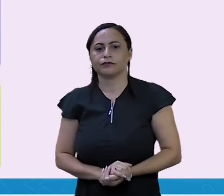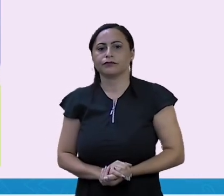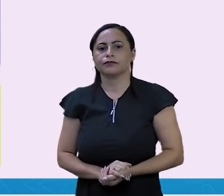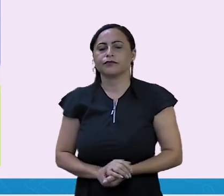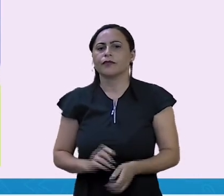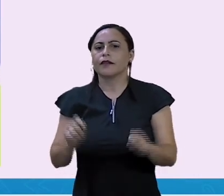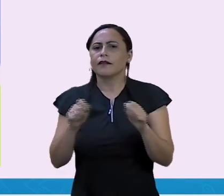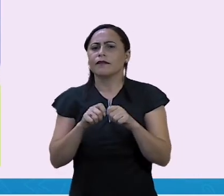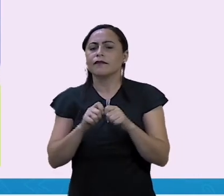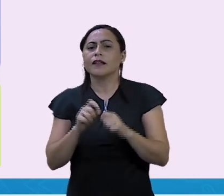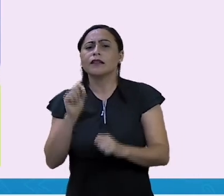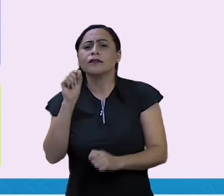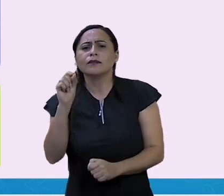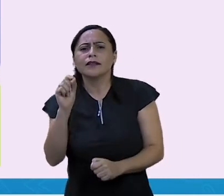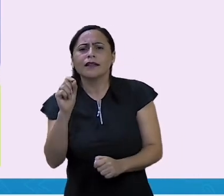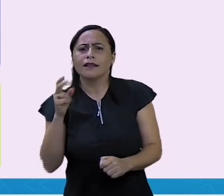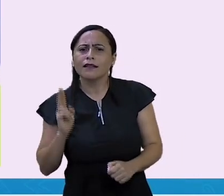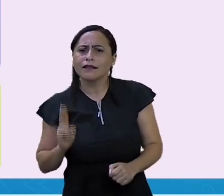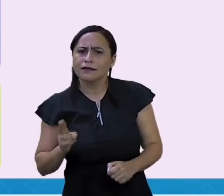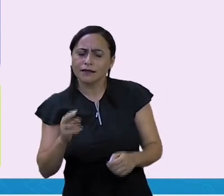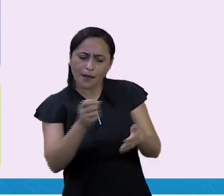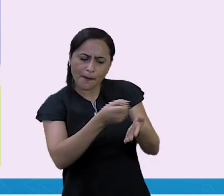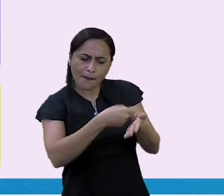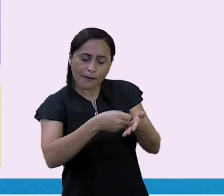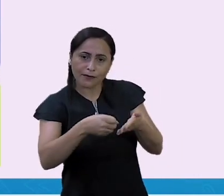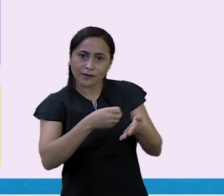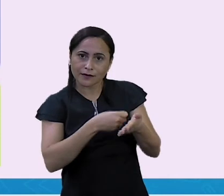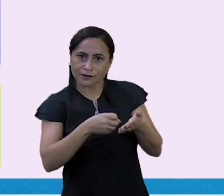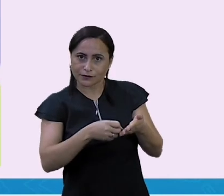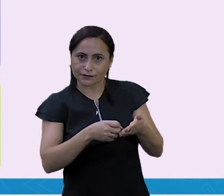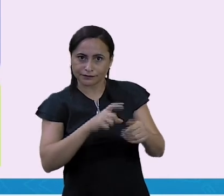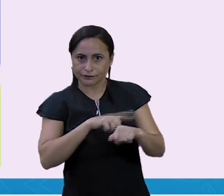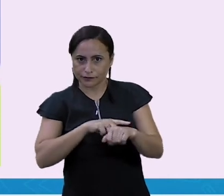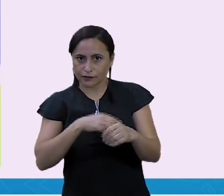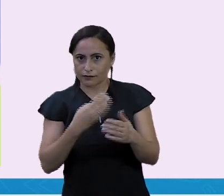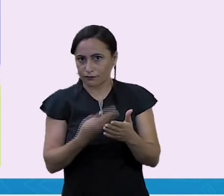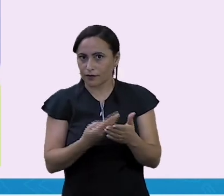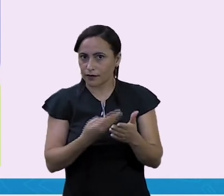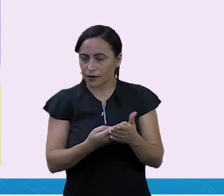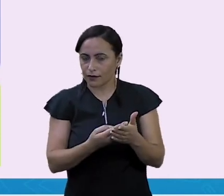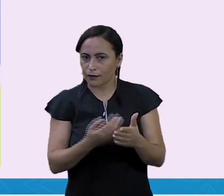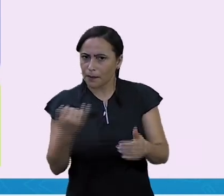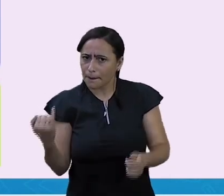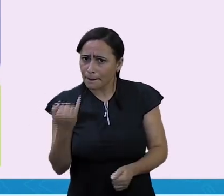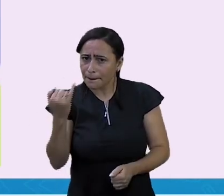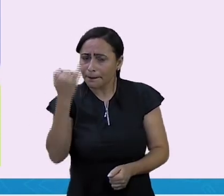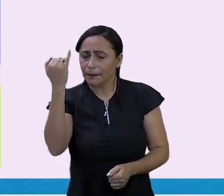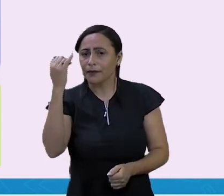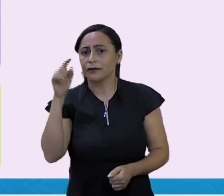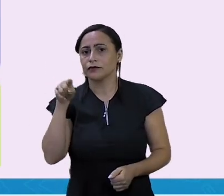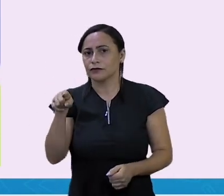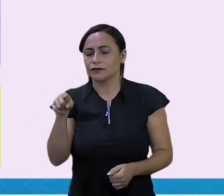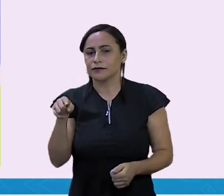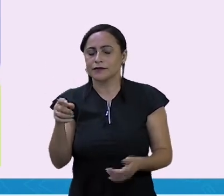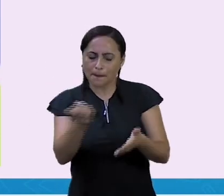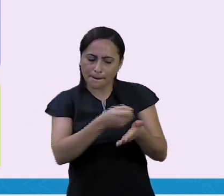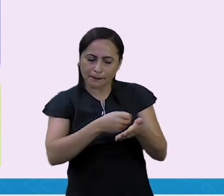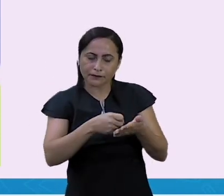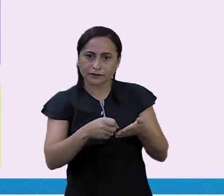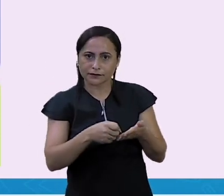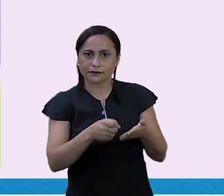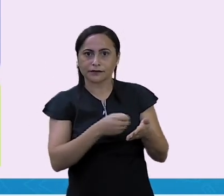Faça anotações durante as aulas. É muito importante você pensar que